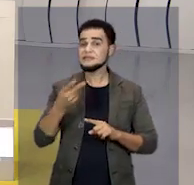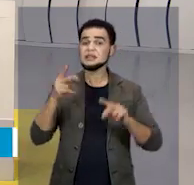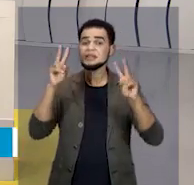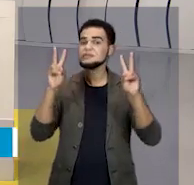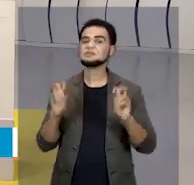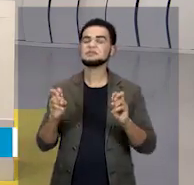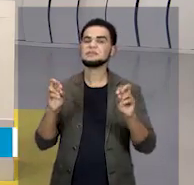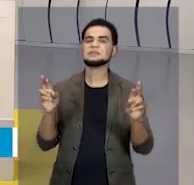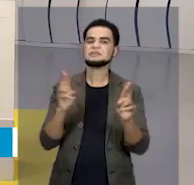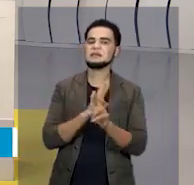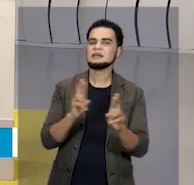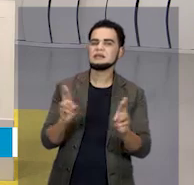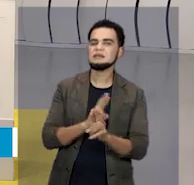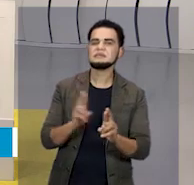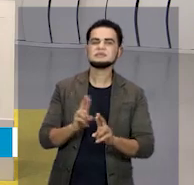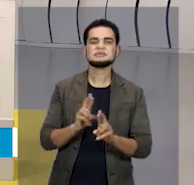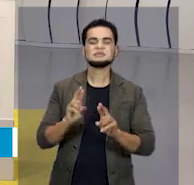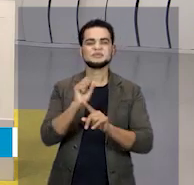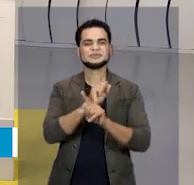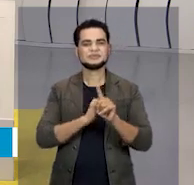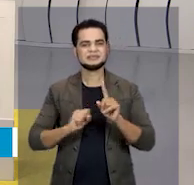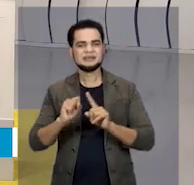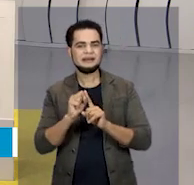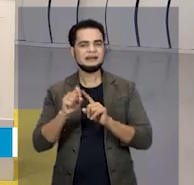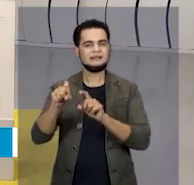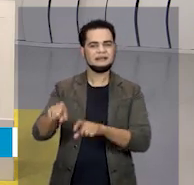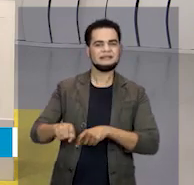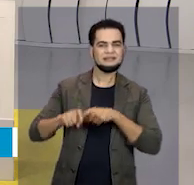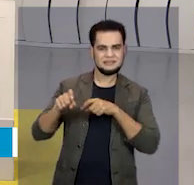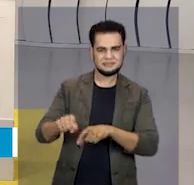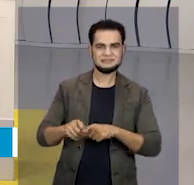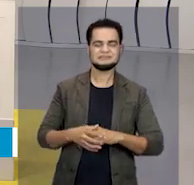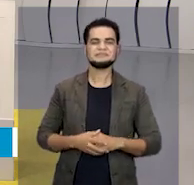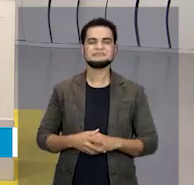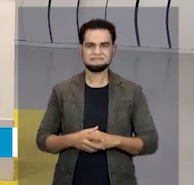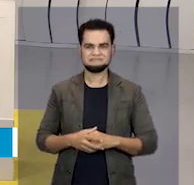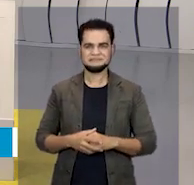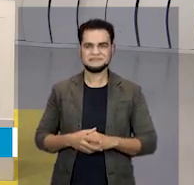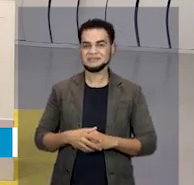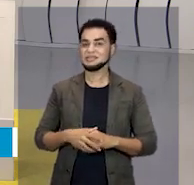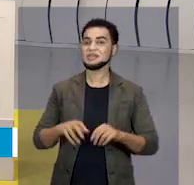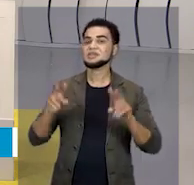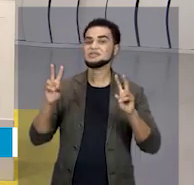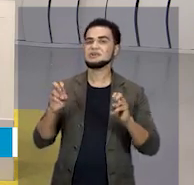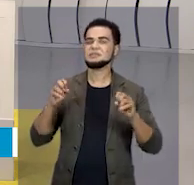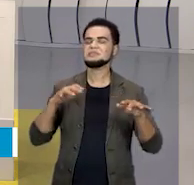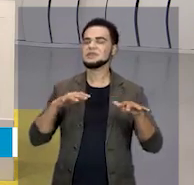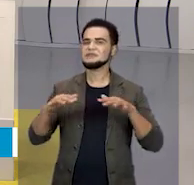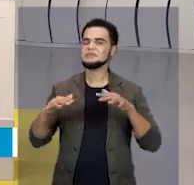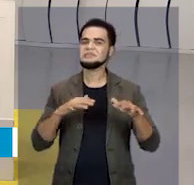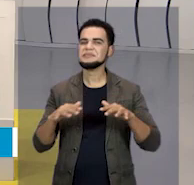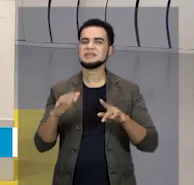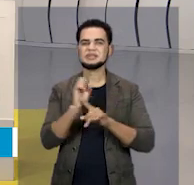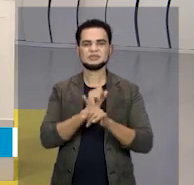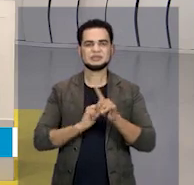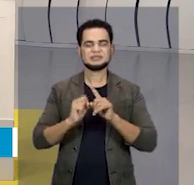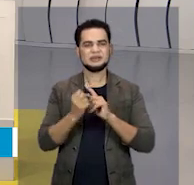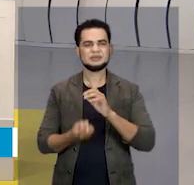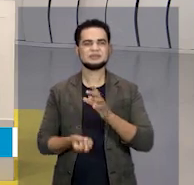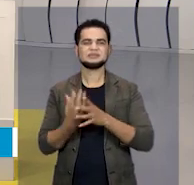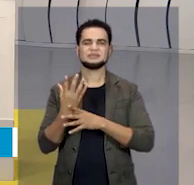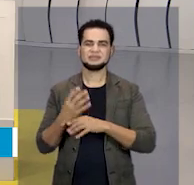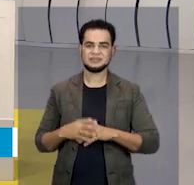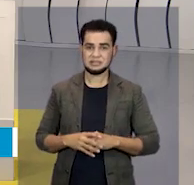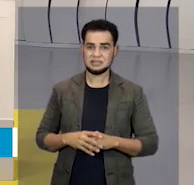relação, do social com o campo, E aí, no caso, nós vamos falar dos movimentos sociais que surgiram no campo, justamente por